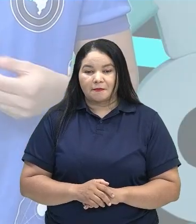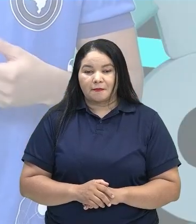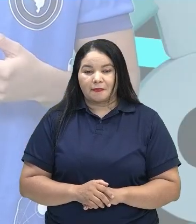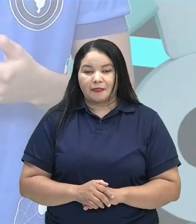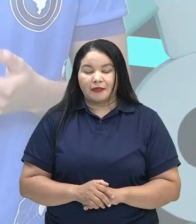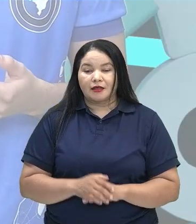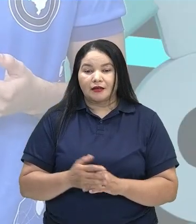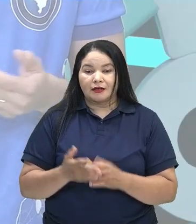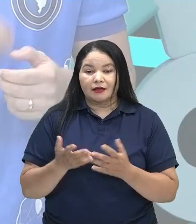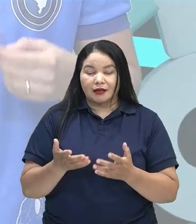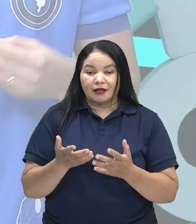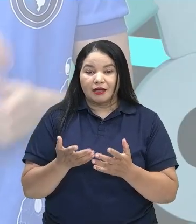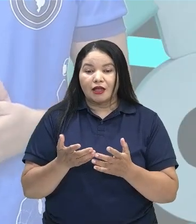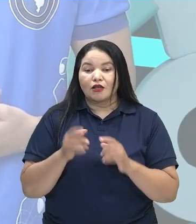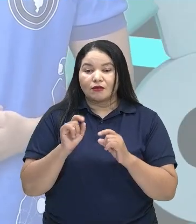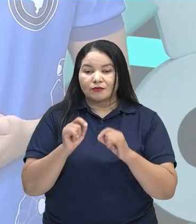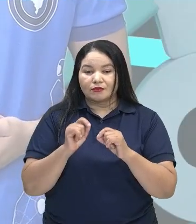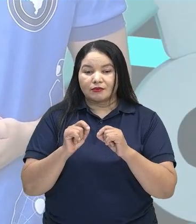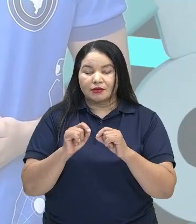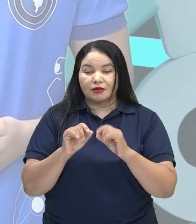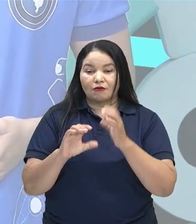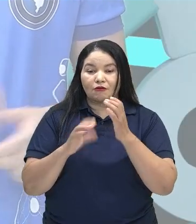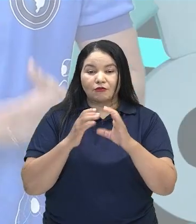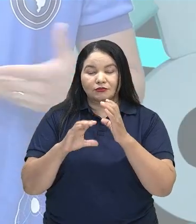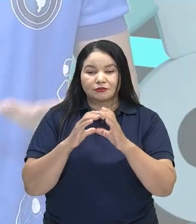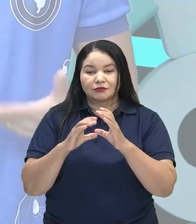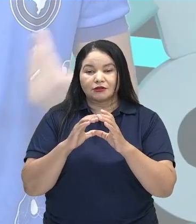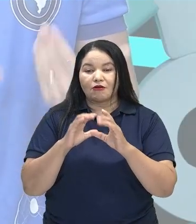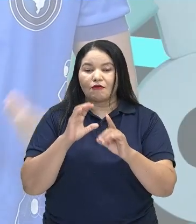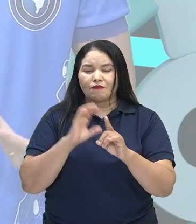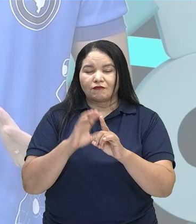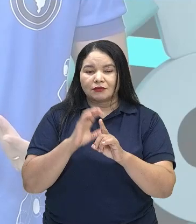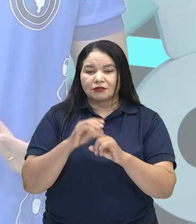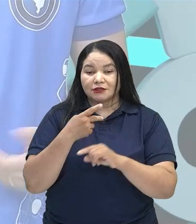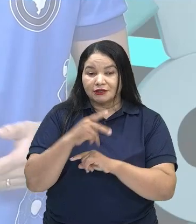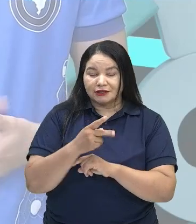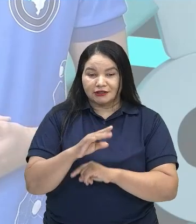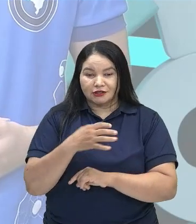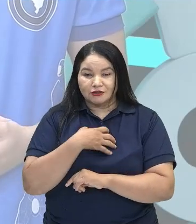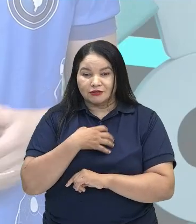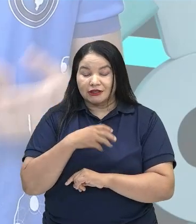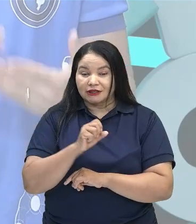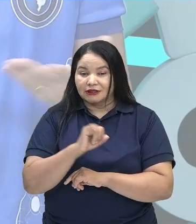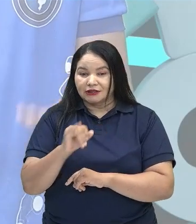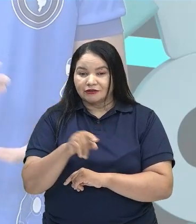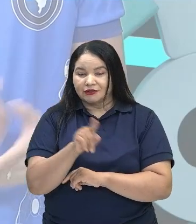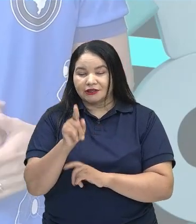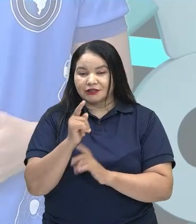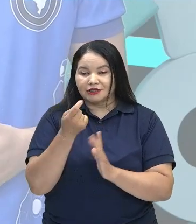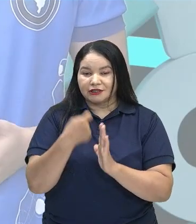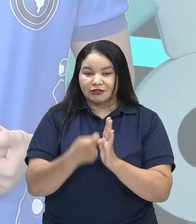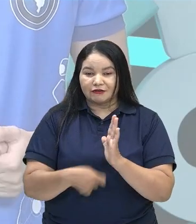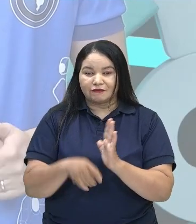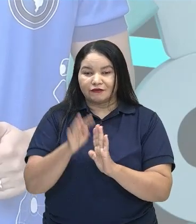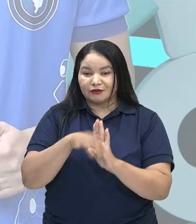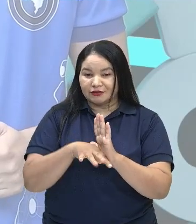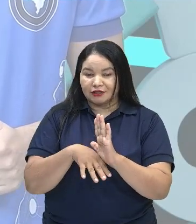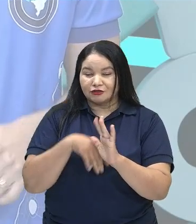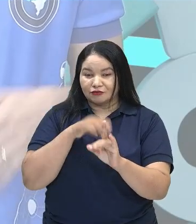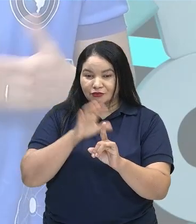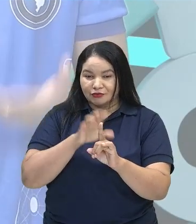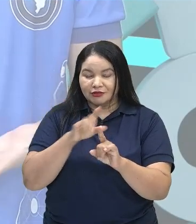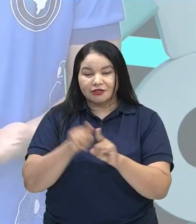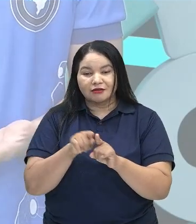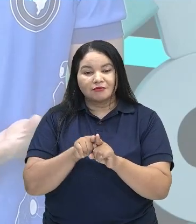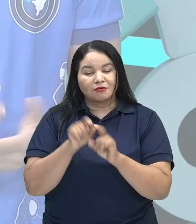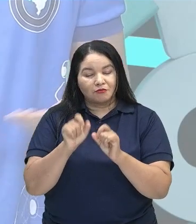está querendo comunicar ao seu emocional. E você, quando escrever um texto persuasivo, pode também utilizar essa